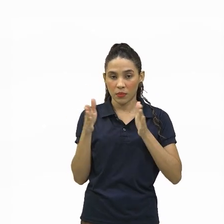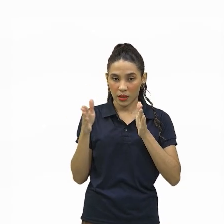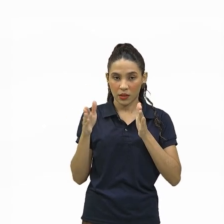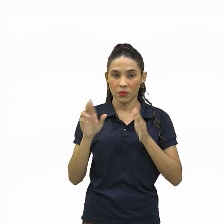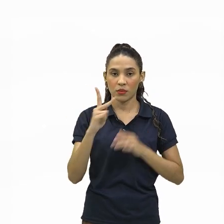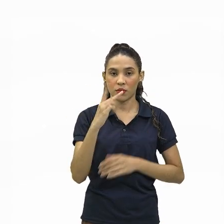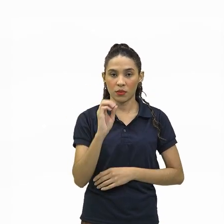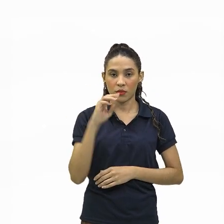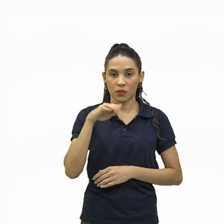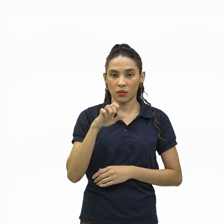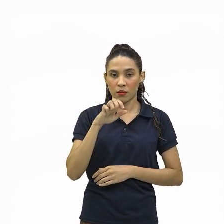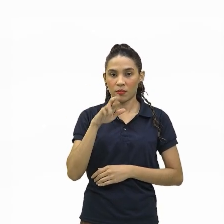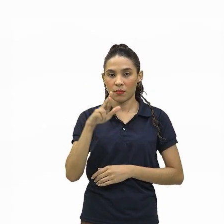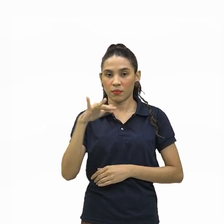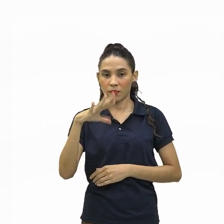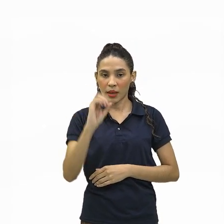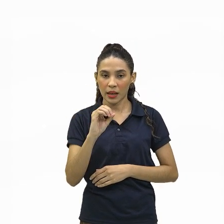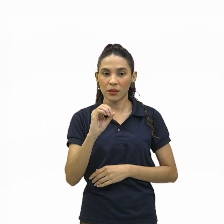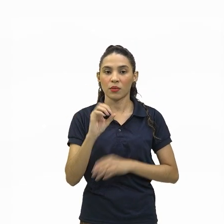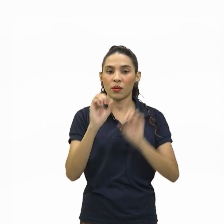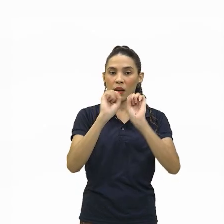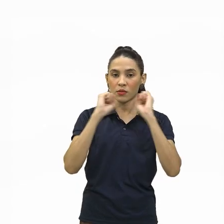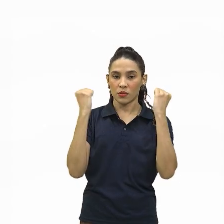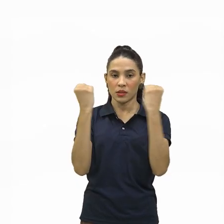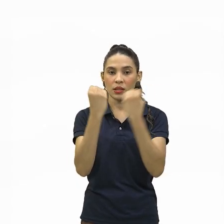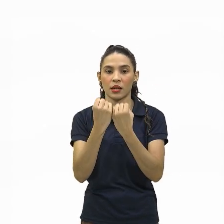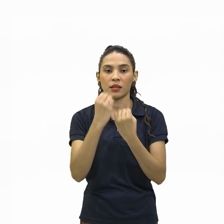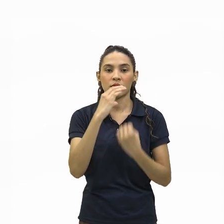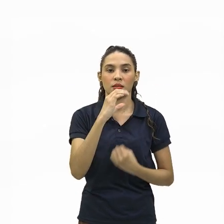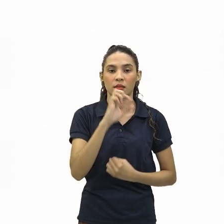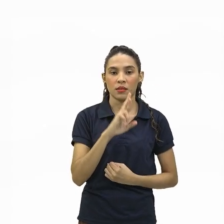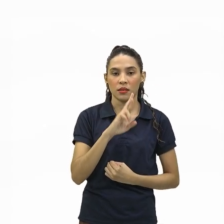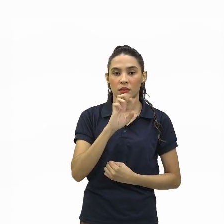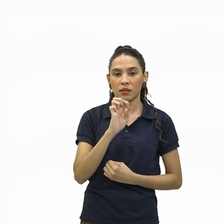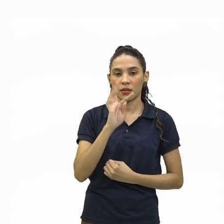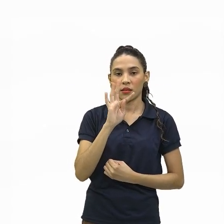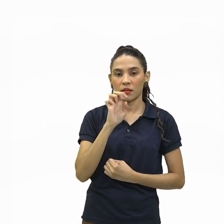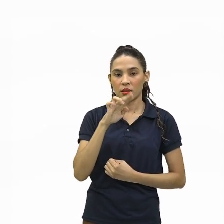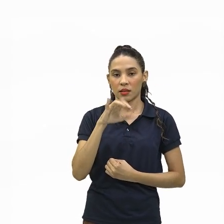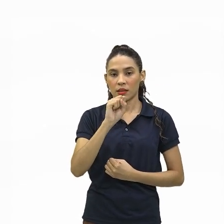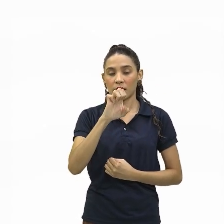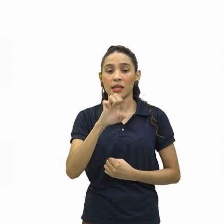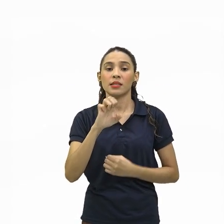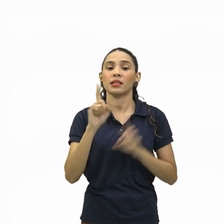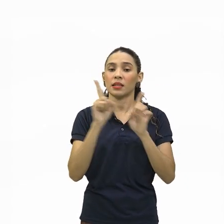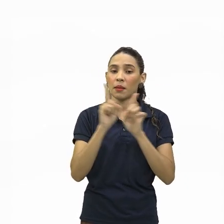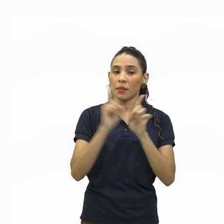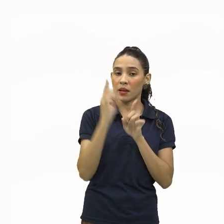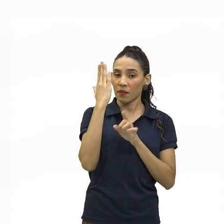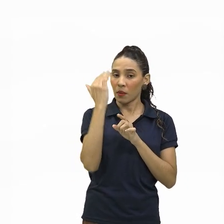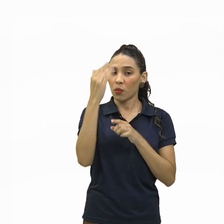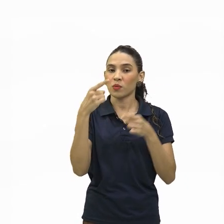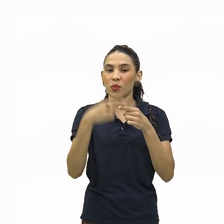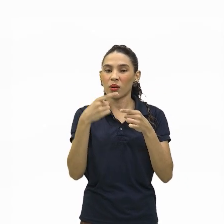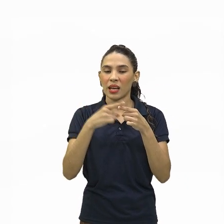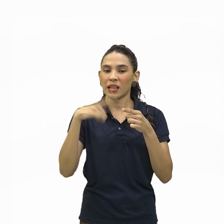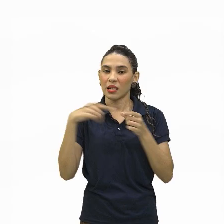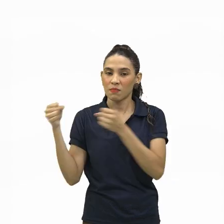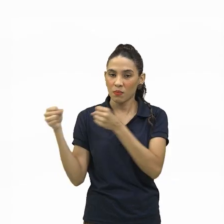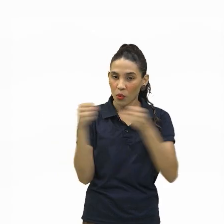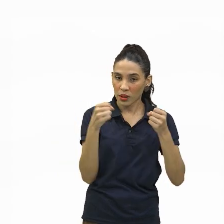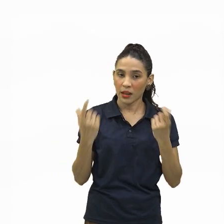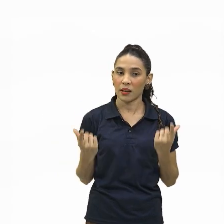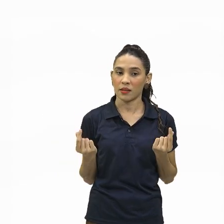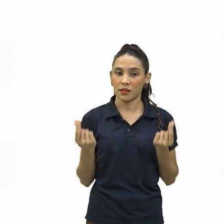sociedade cretense, e que é uma sociedade que ganha destaque justamente por causa do seu poder,